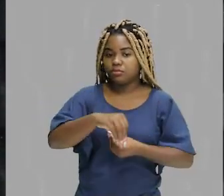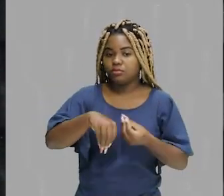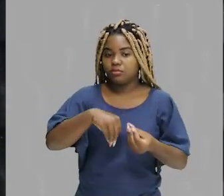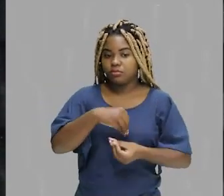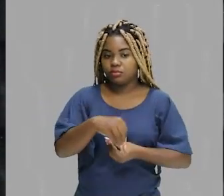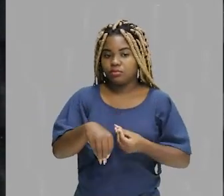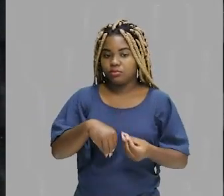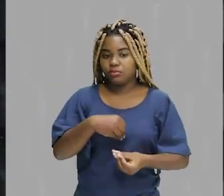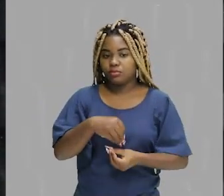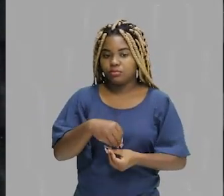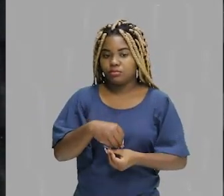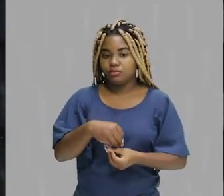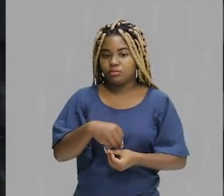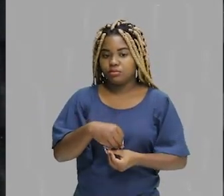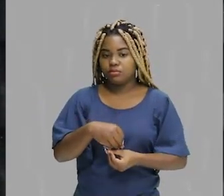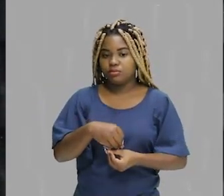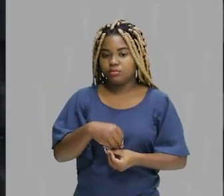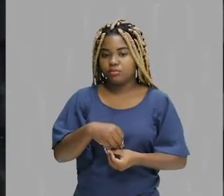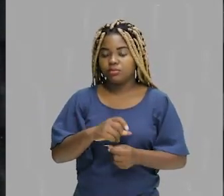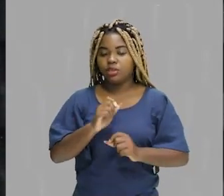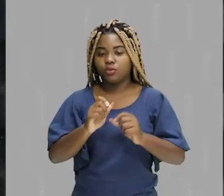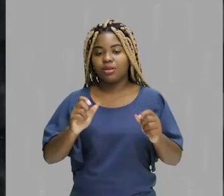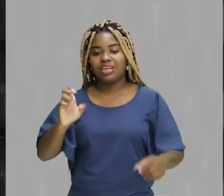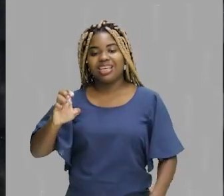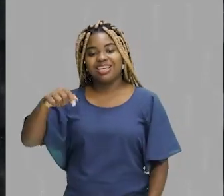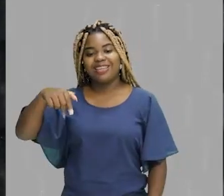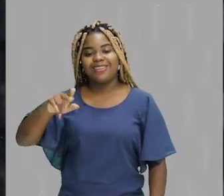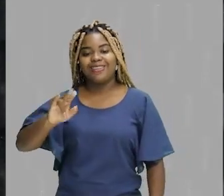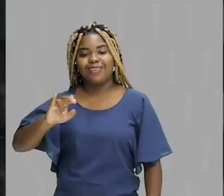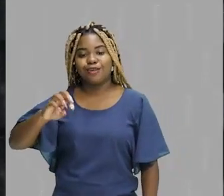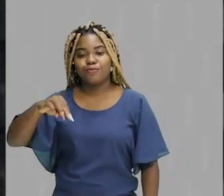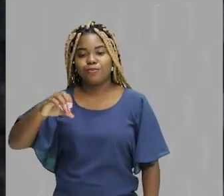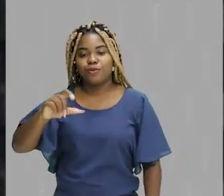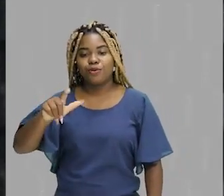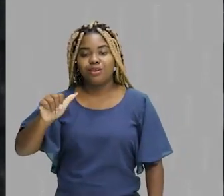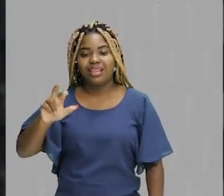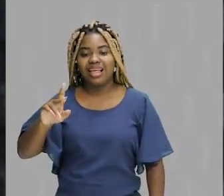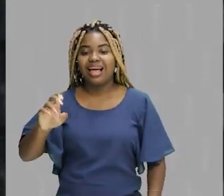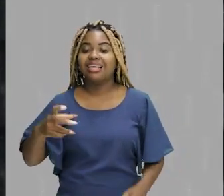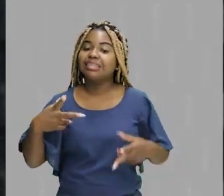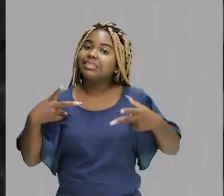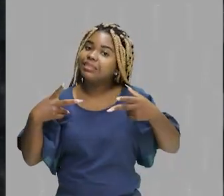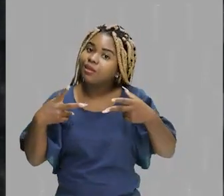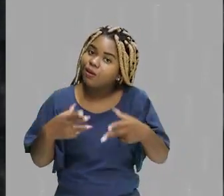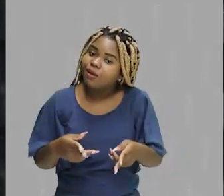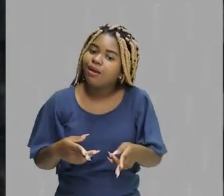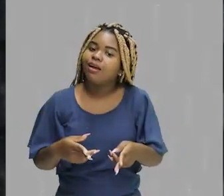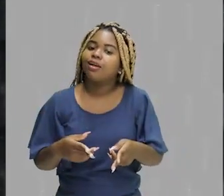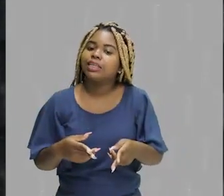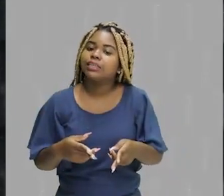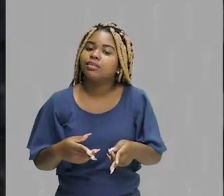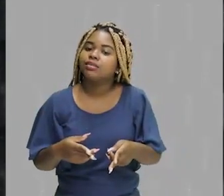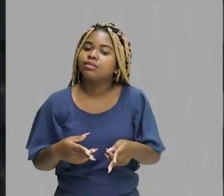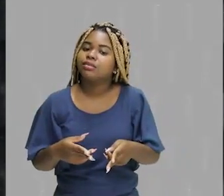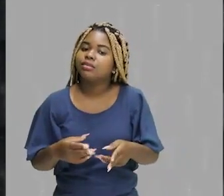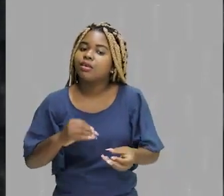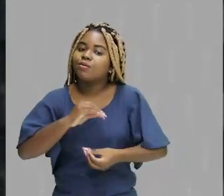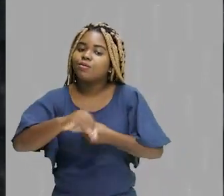mistura em quantidades equimolares, né, ou seja, quantidades iguais, resulta em uma